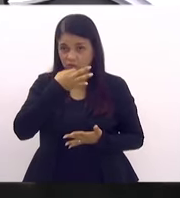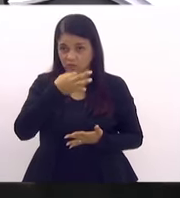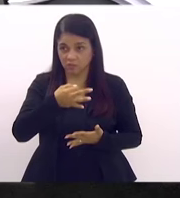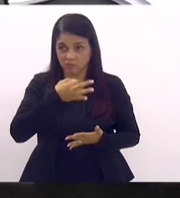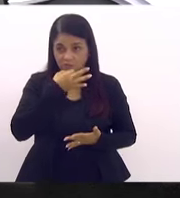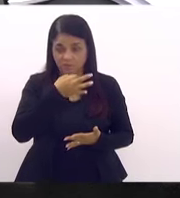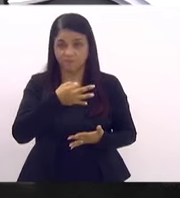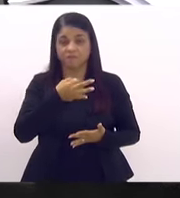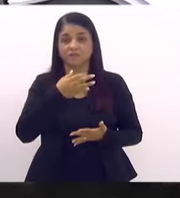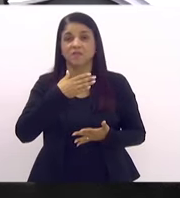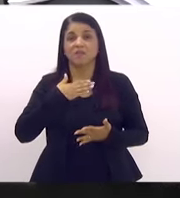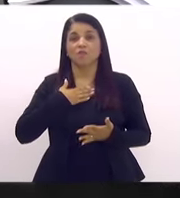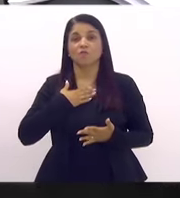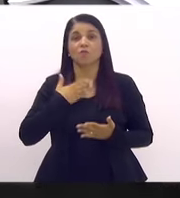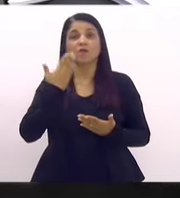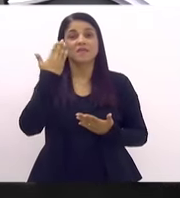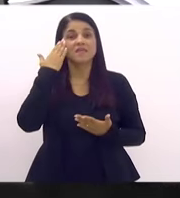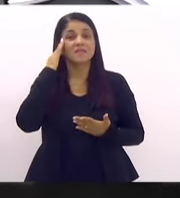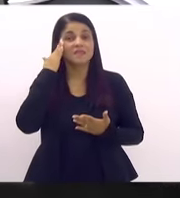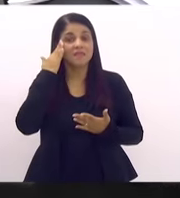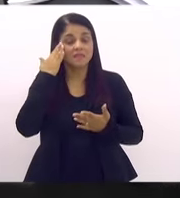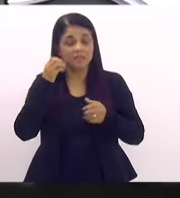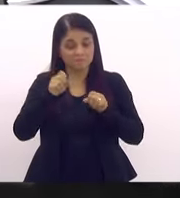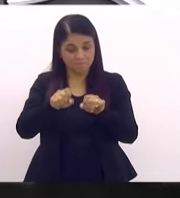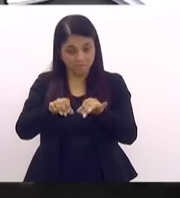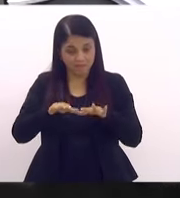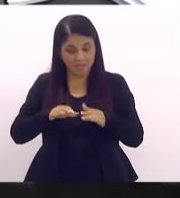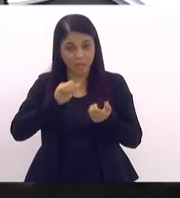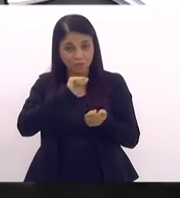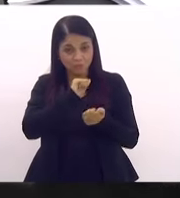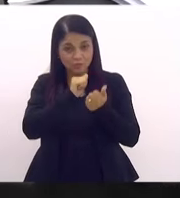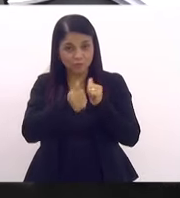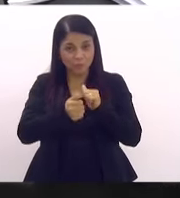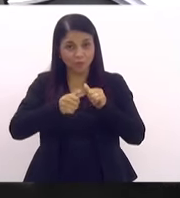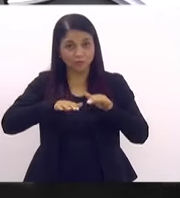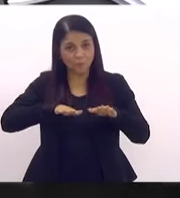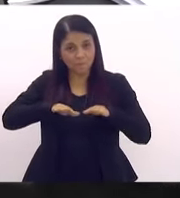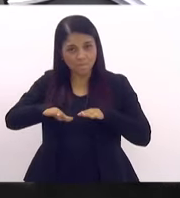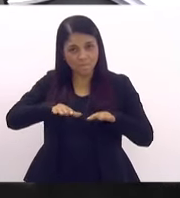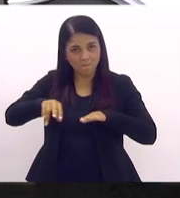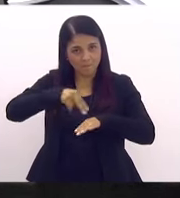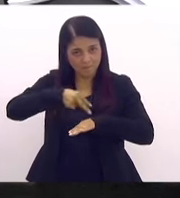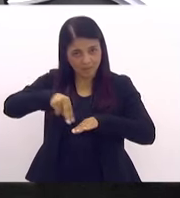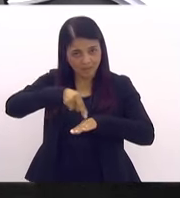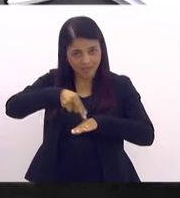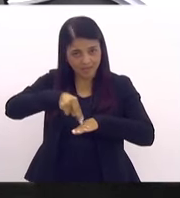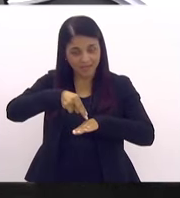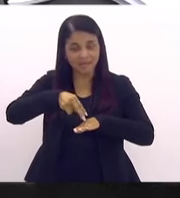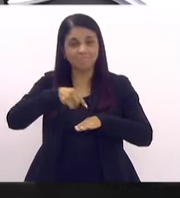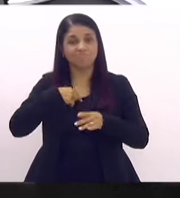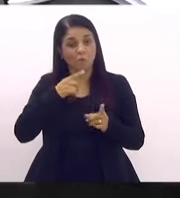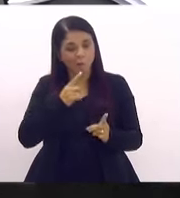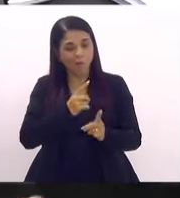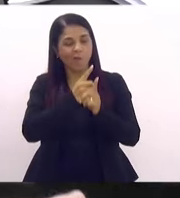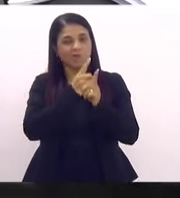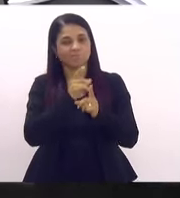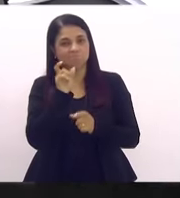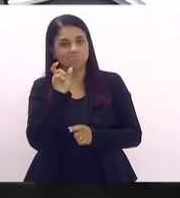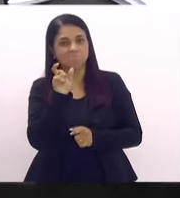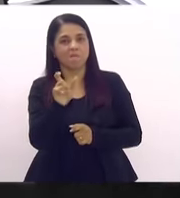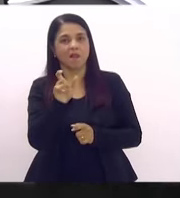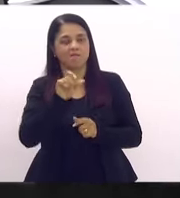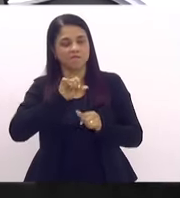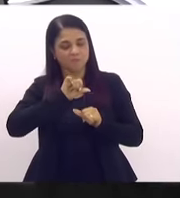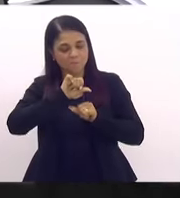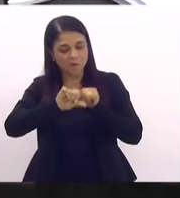eu vou entender o que é o esporte do breaking e tenho certeza que eu vou encontrar uma palavra para alterar